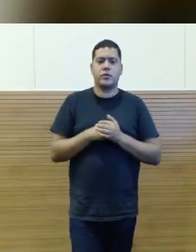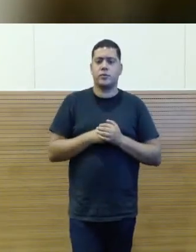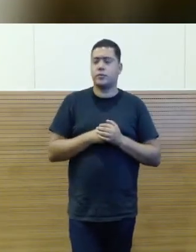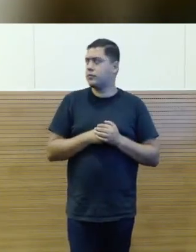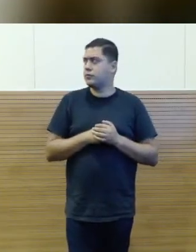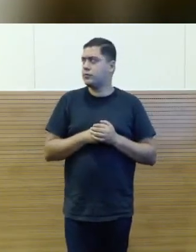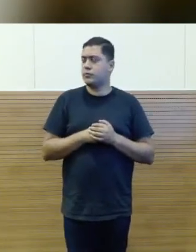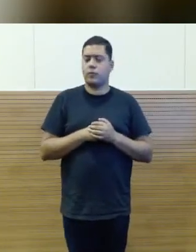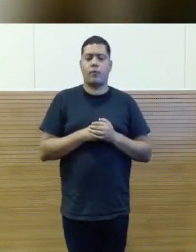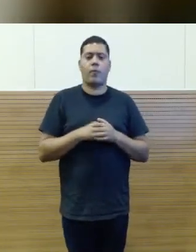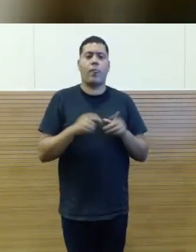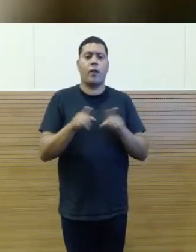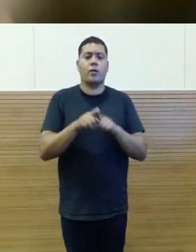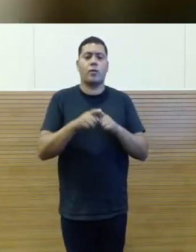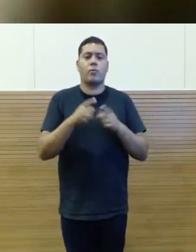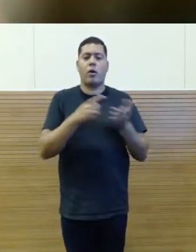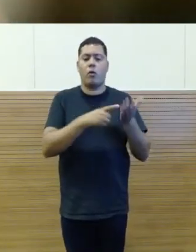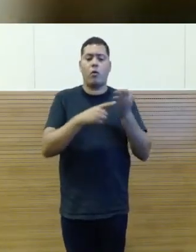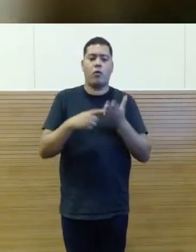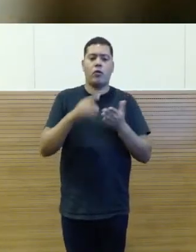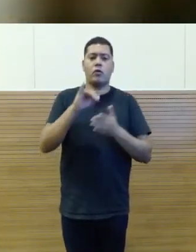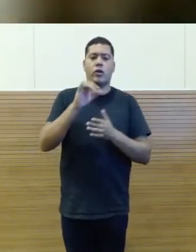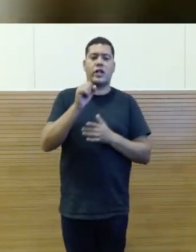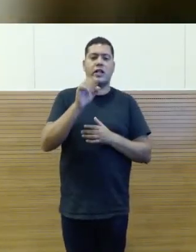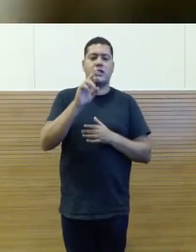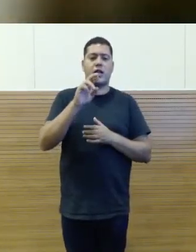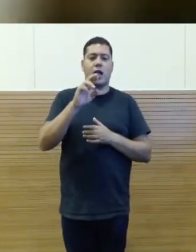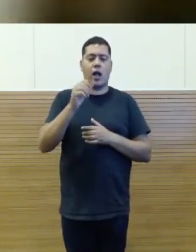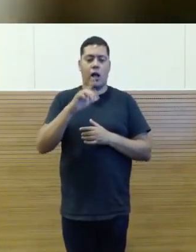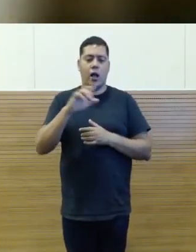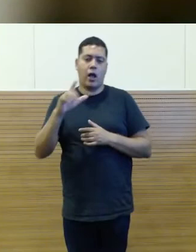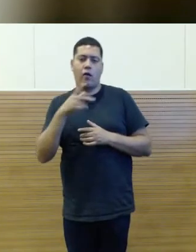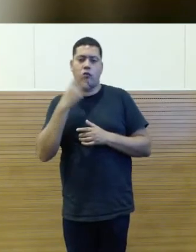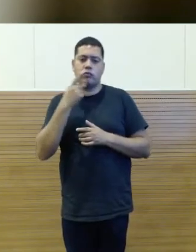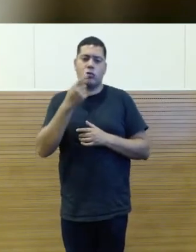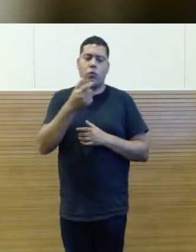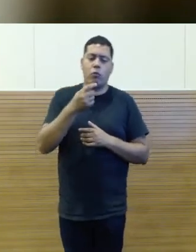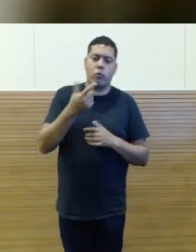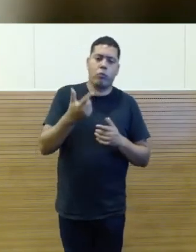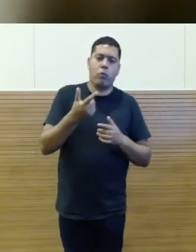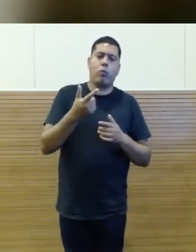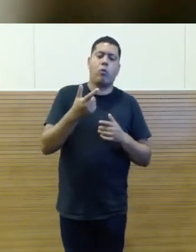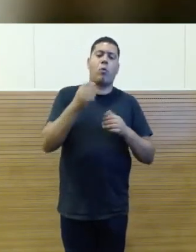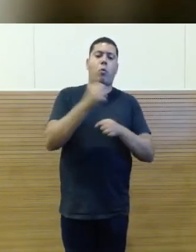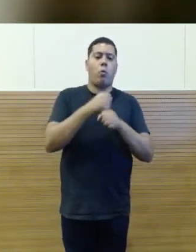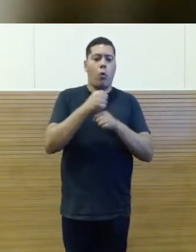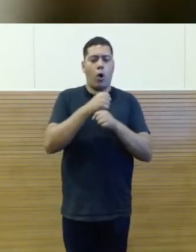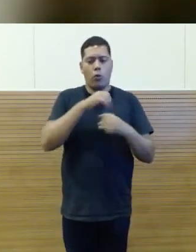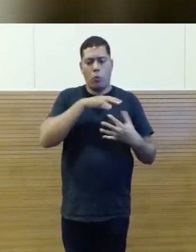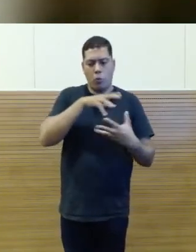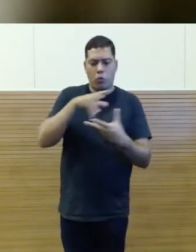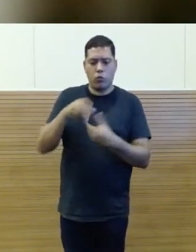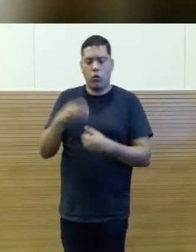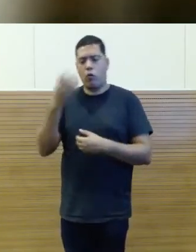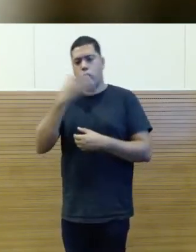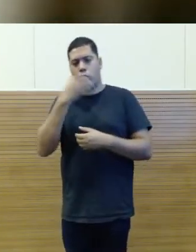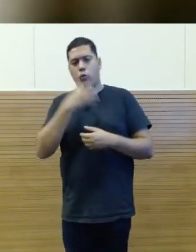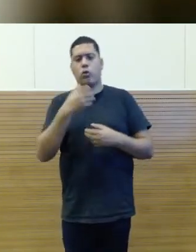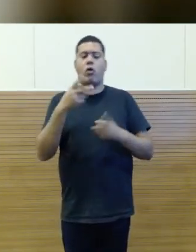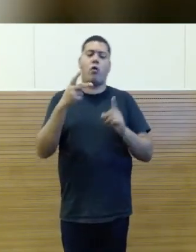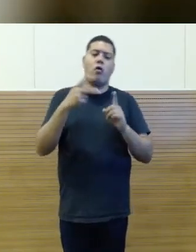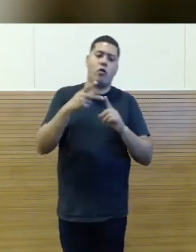Obrigada, eu convido o Israel para falar um pouco sobre o Ano Internacional das Frutas, Legumes e Verduras e como essa agenda